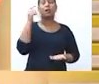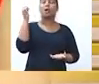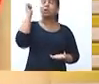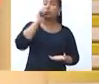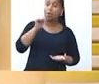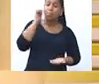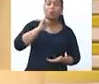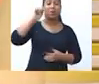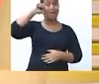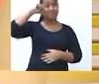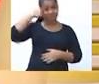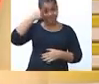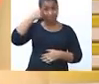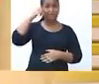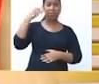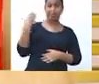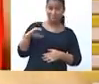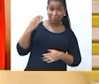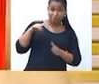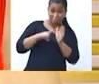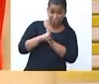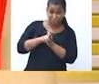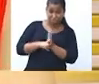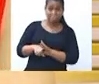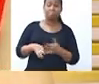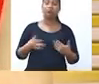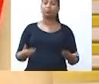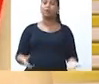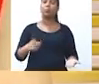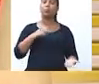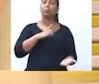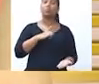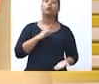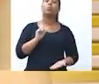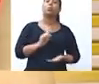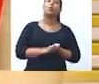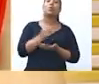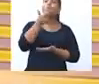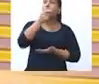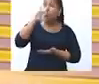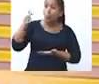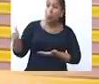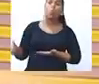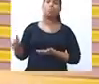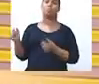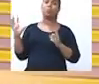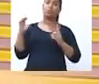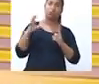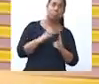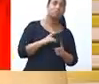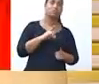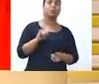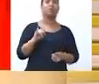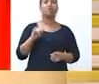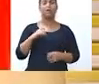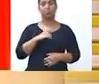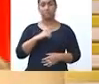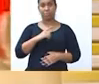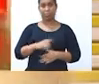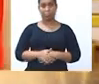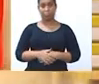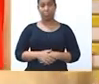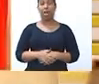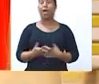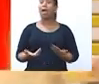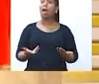mulher negra cientista, então eu tenho uma intersecção de outras opressões que também vão aparecer, né?